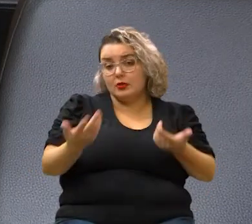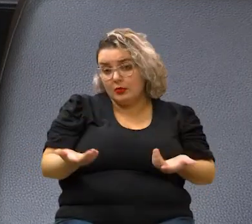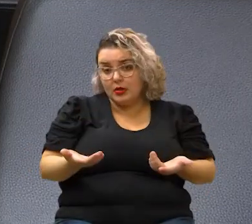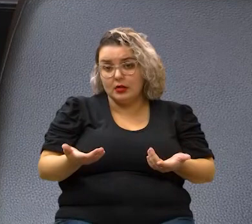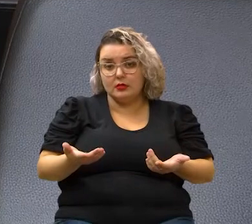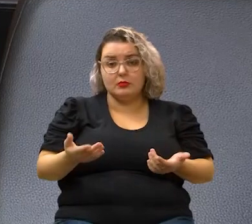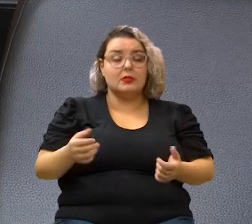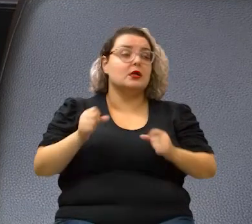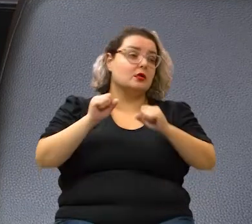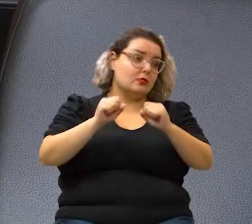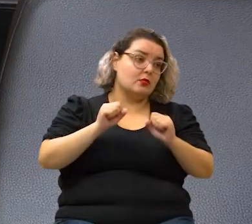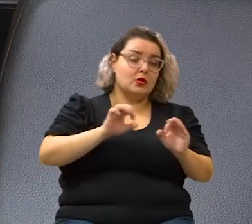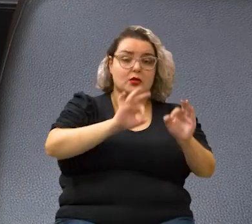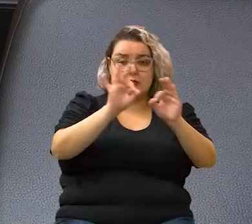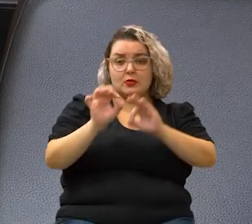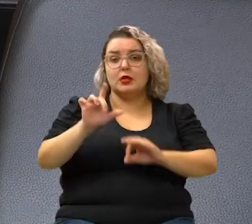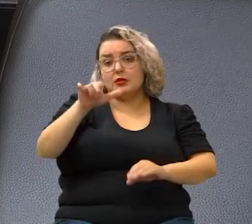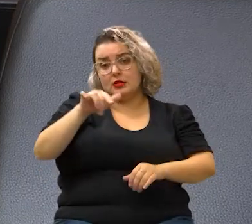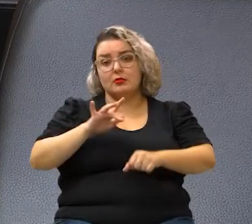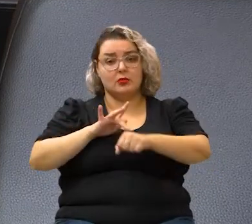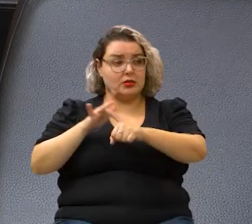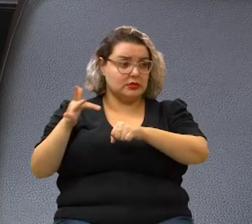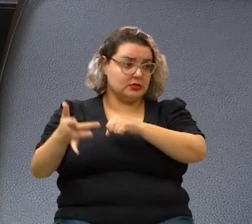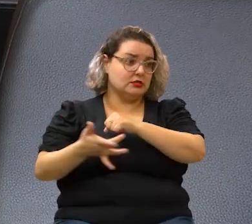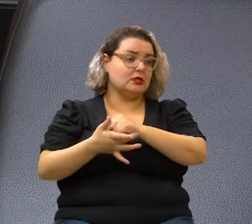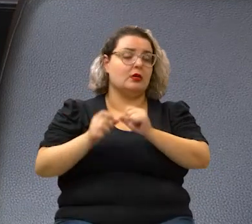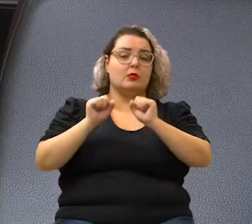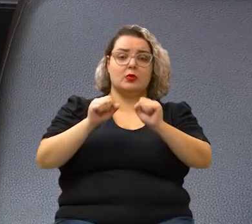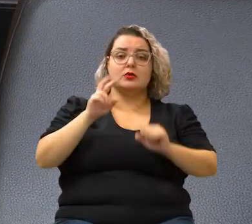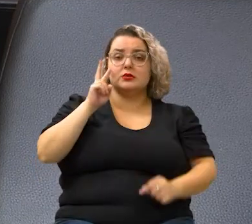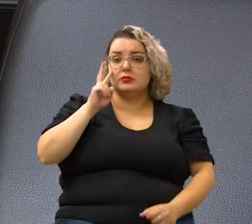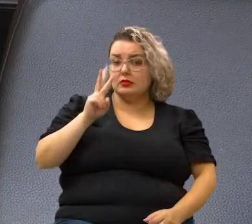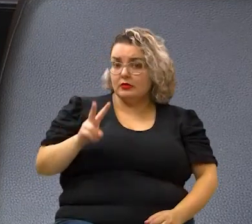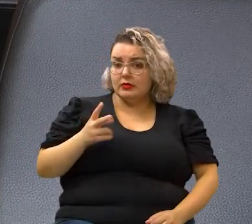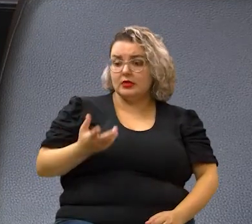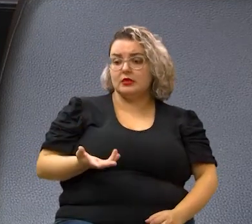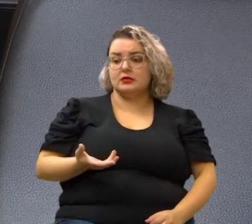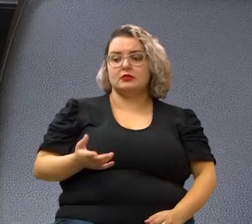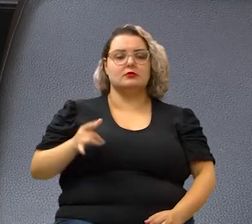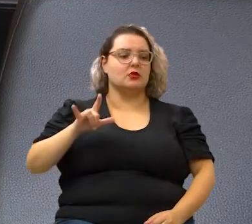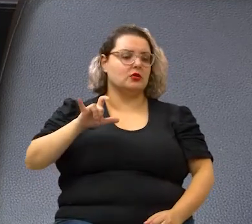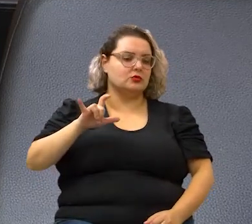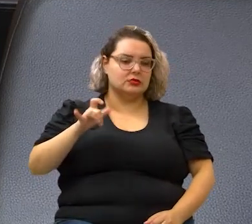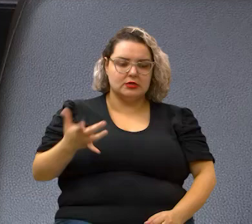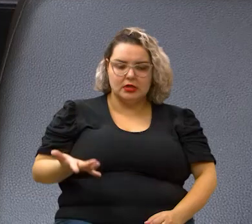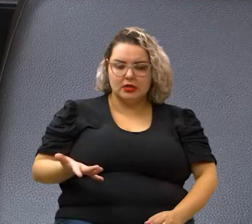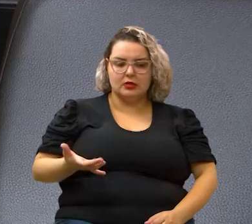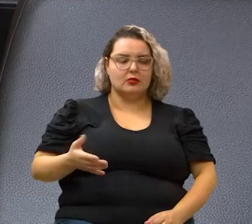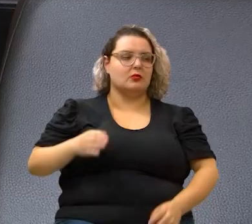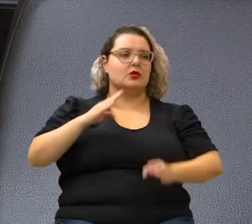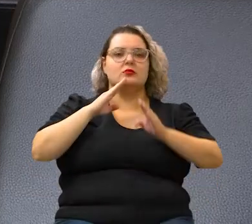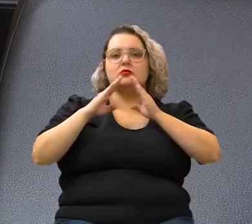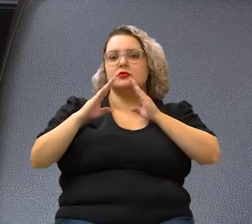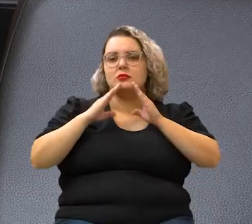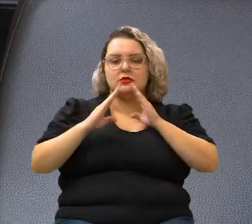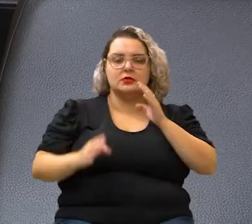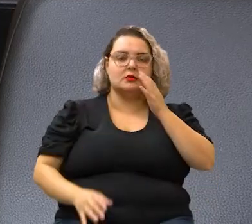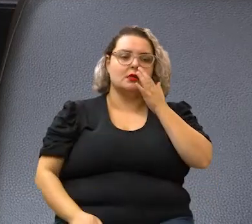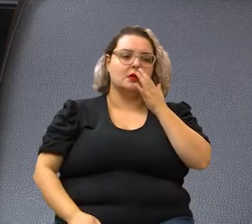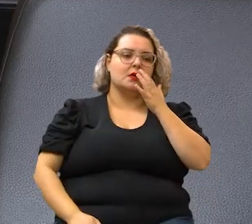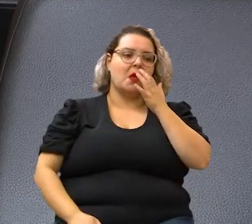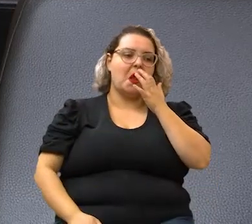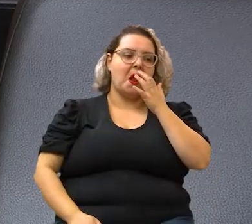do horário, do trabalho, mas que elas possam acompanhar pelas redes sociais, possam acompanhar pelo Instagram,